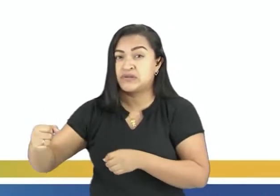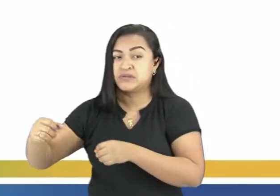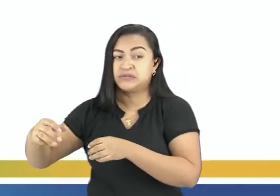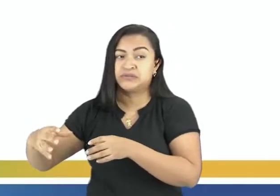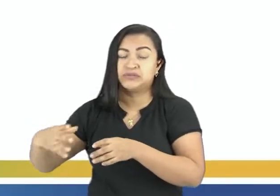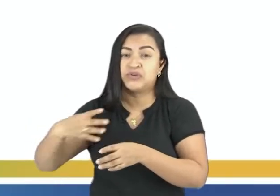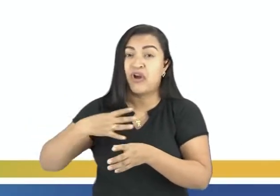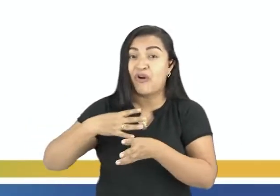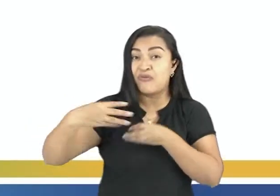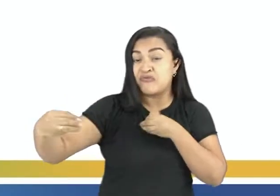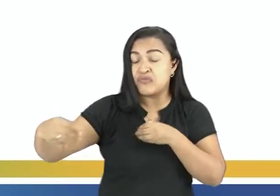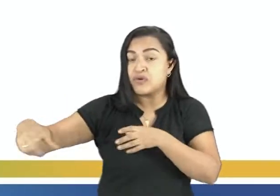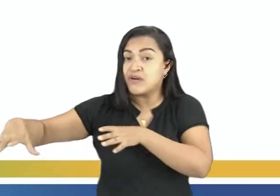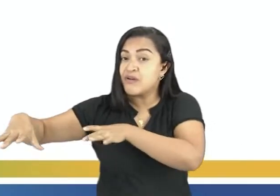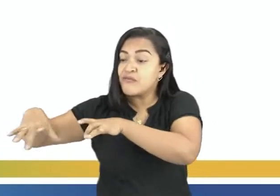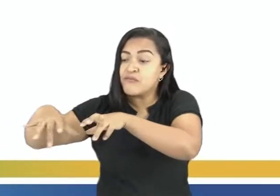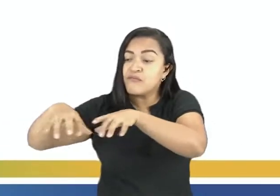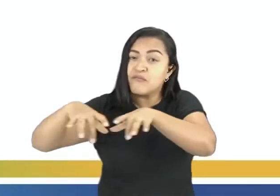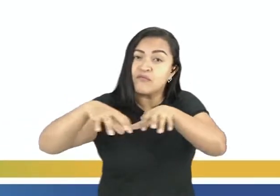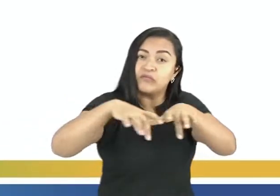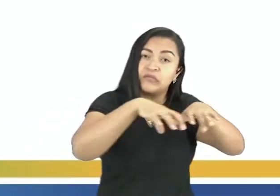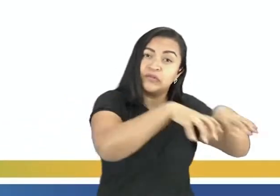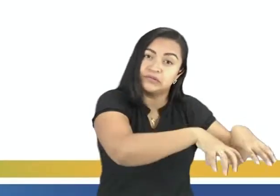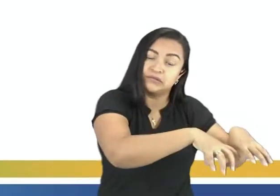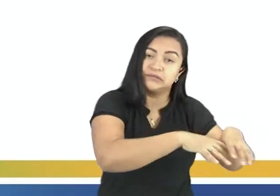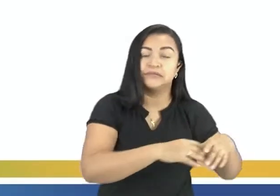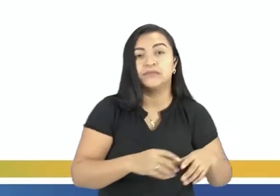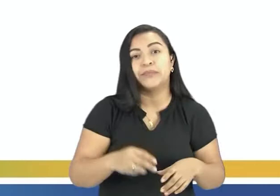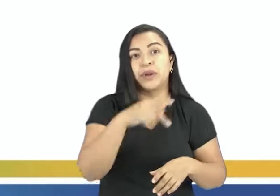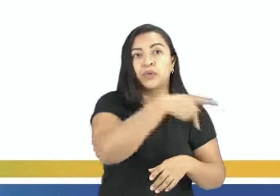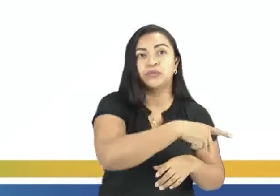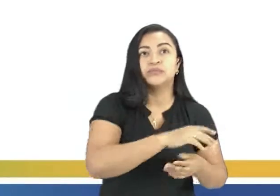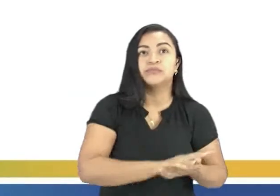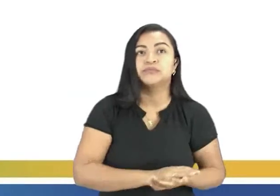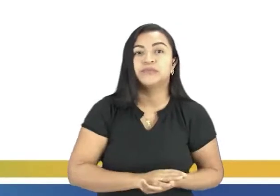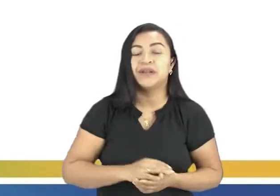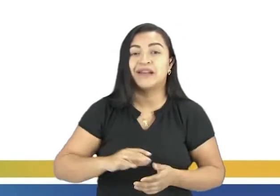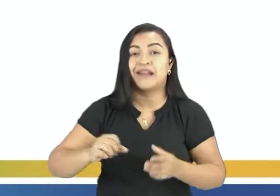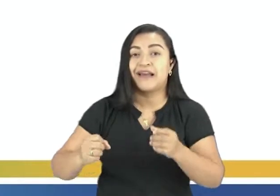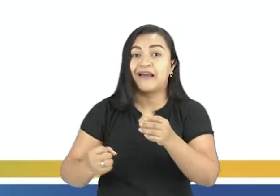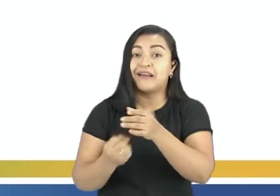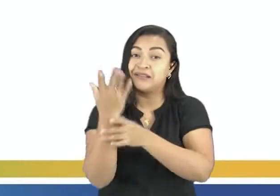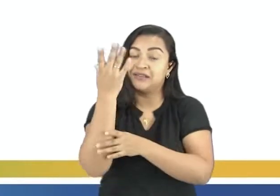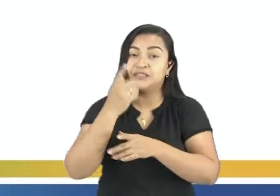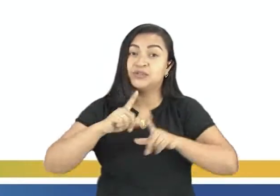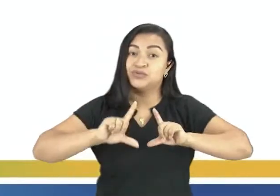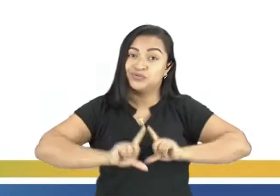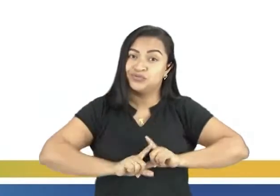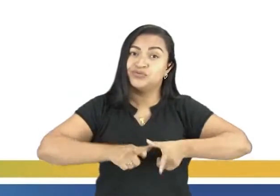vai influenciar também no processo da criação de Israel. Outro ponto